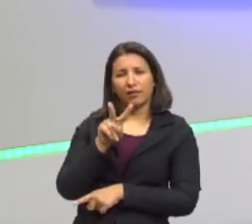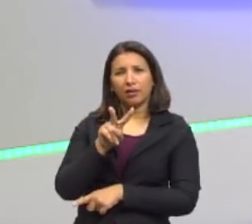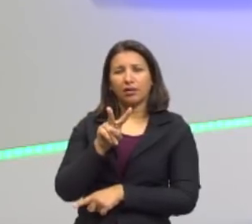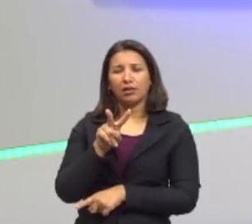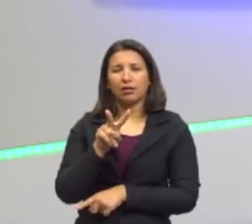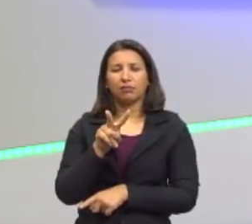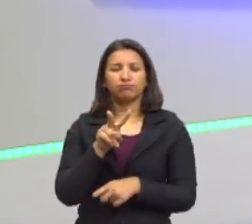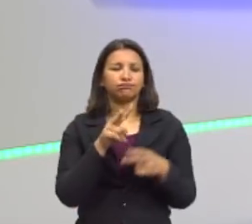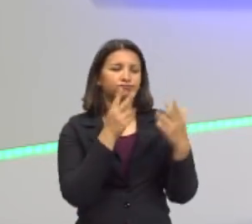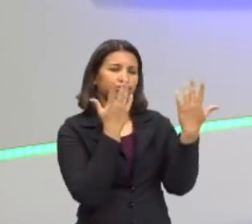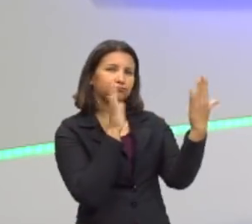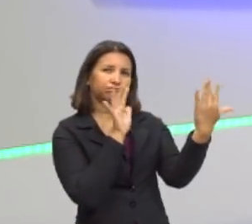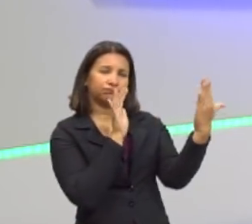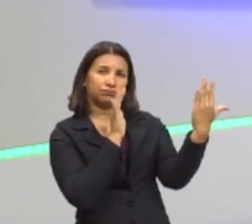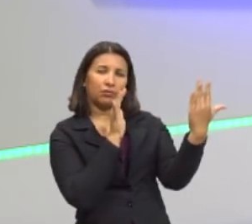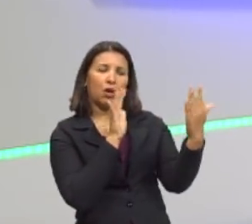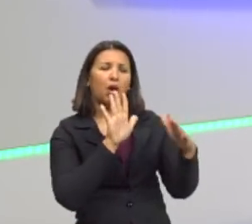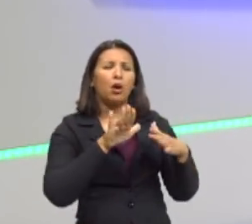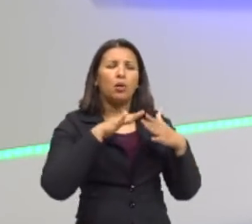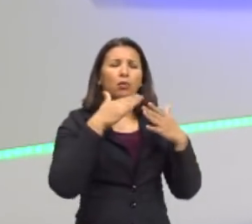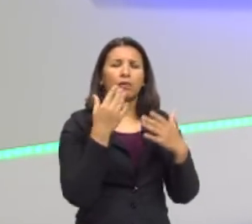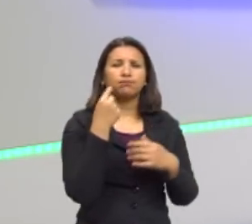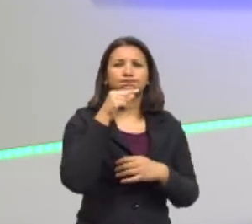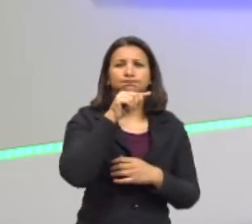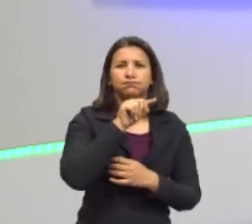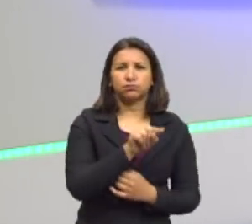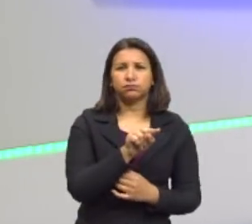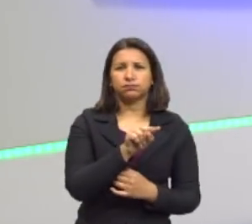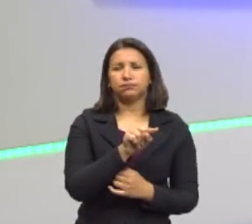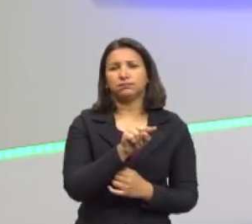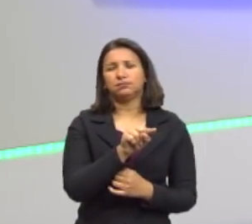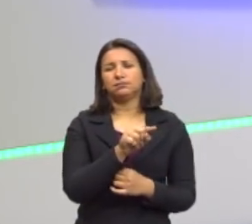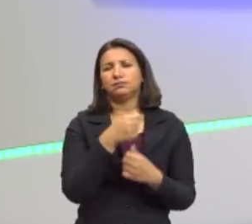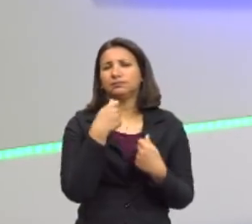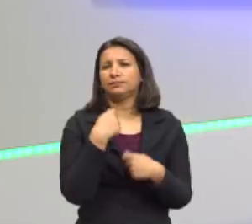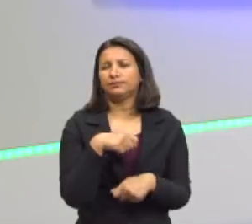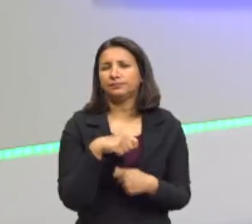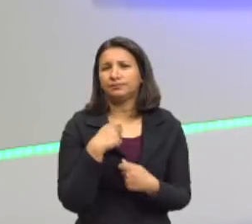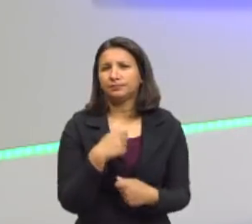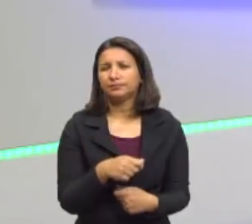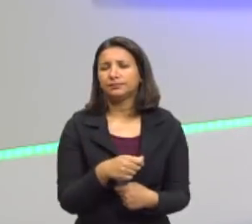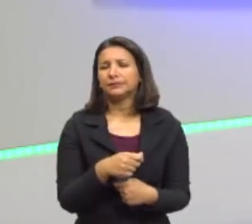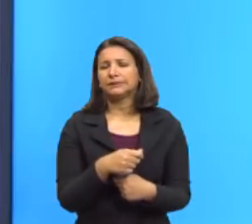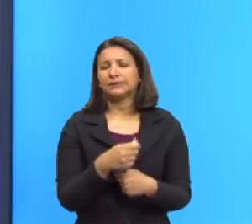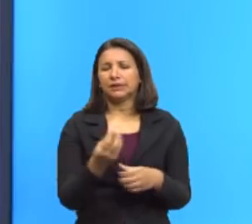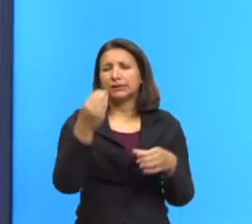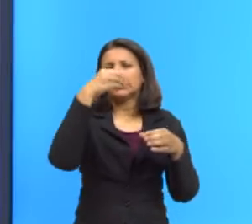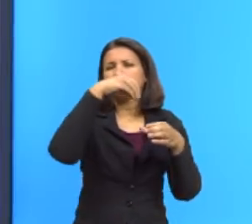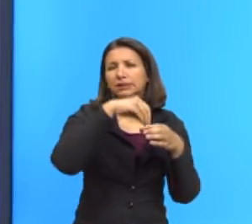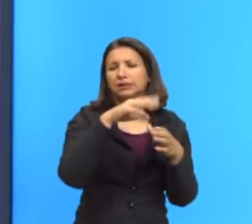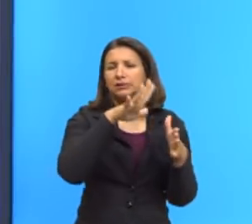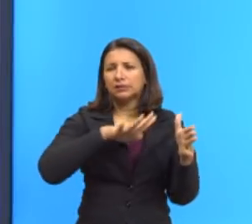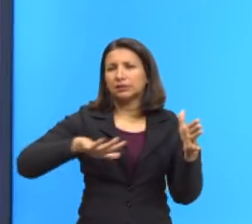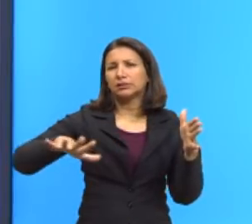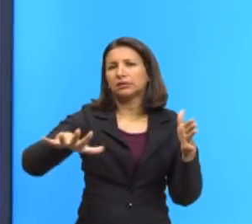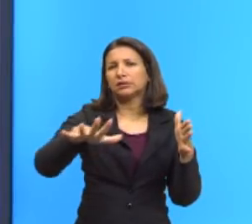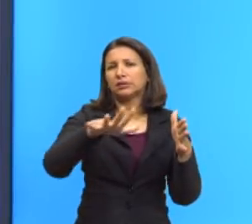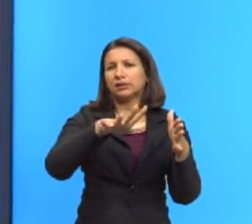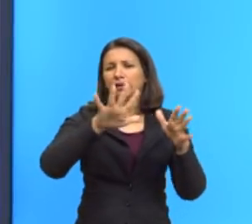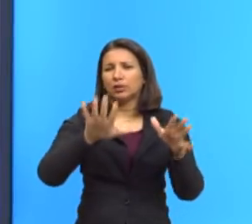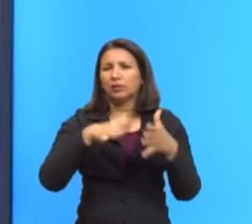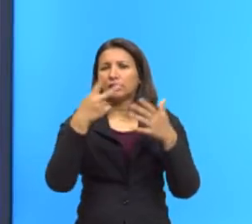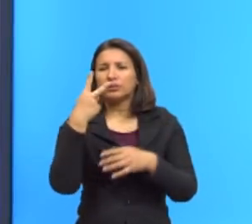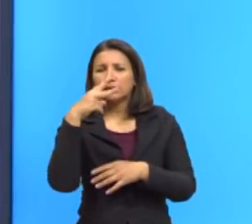um espelho. Né? Quais pontos são, né, estão dentro desse campo visual quando você olha para o